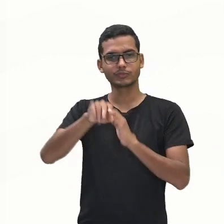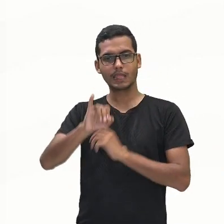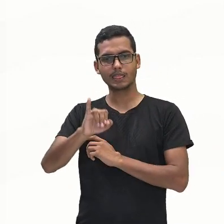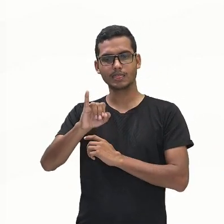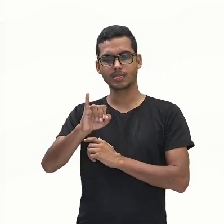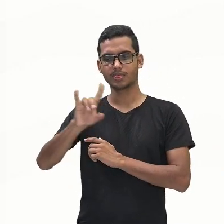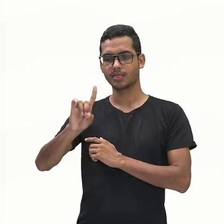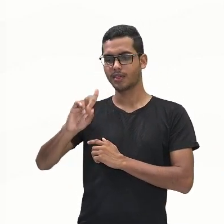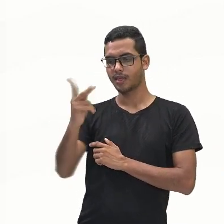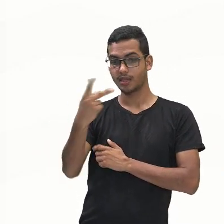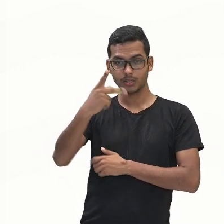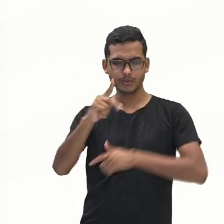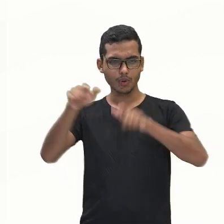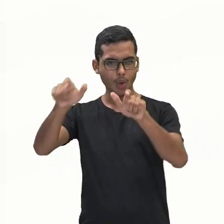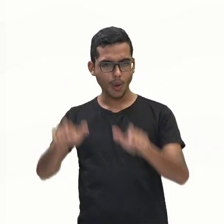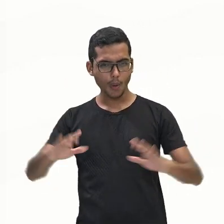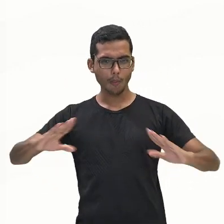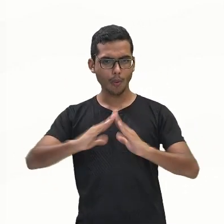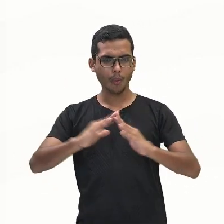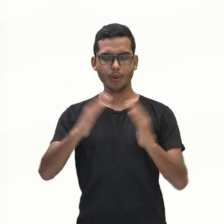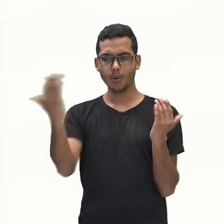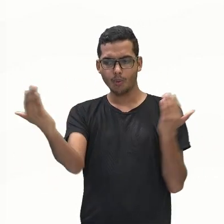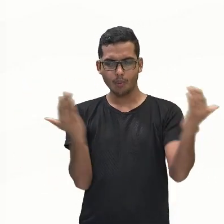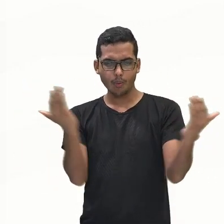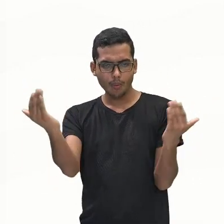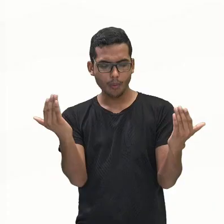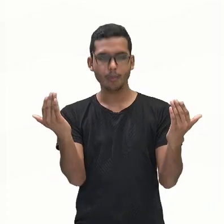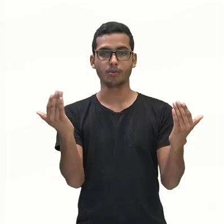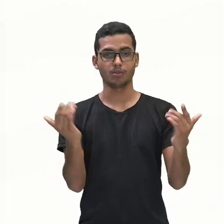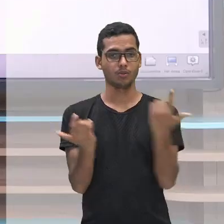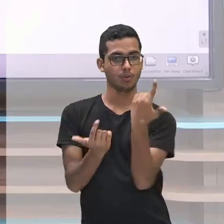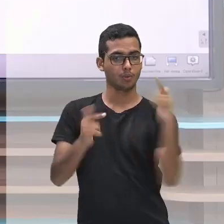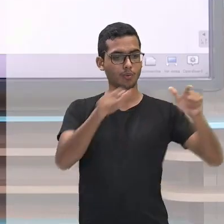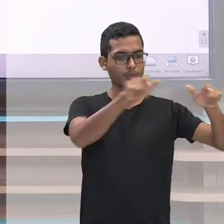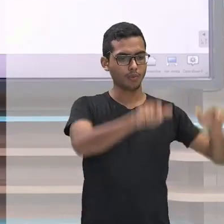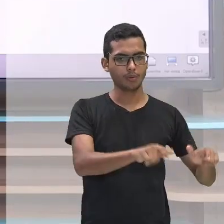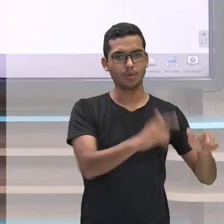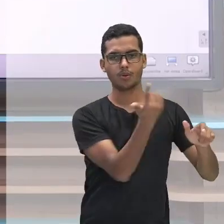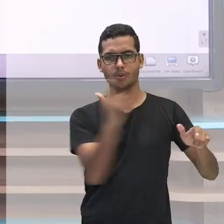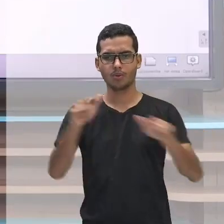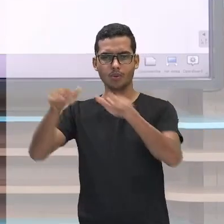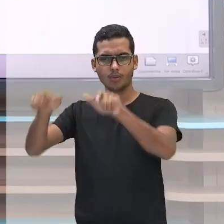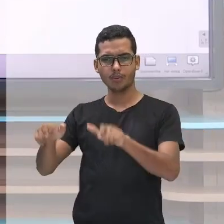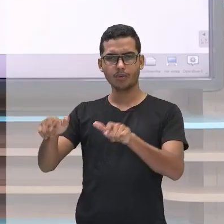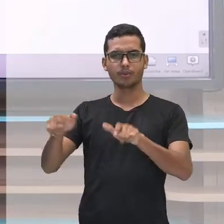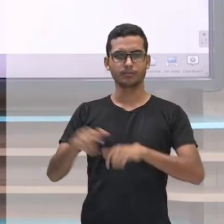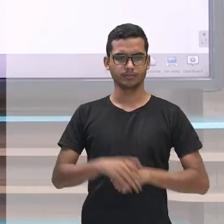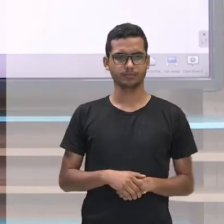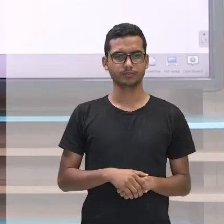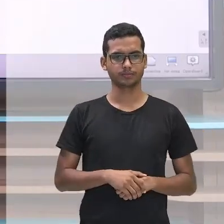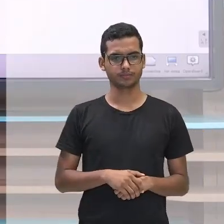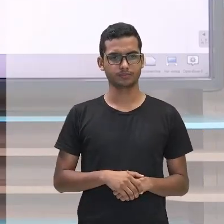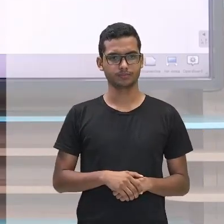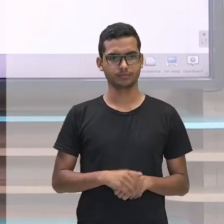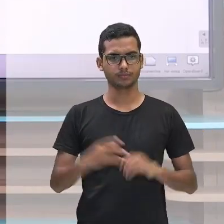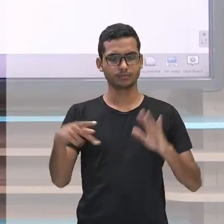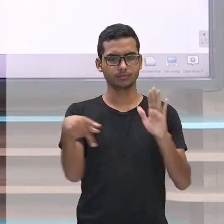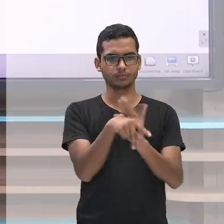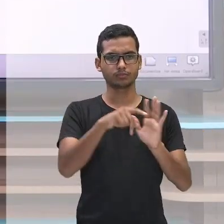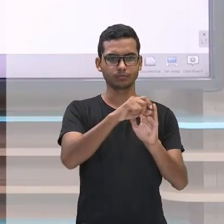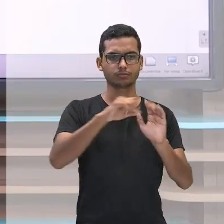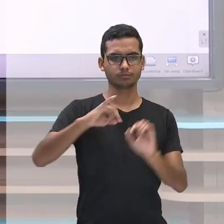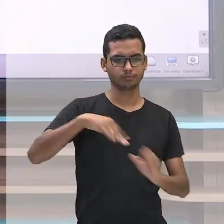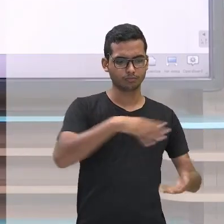sua cidade, eu quero comparar o IDH de uma cidade que fica localizado no continente africano, no